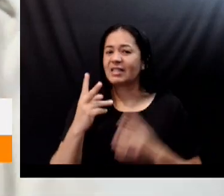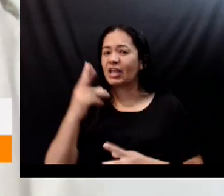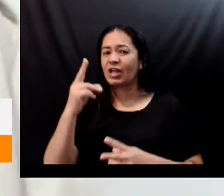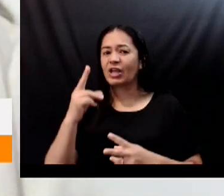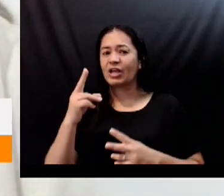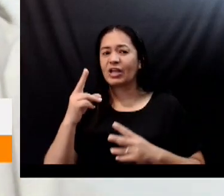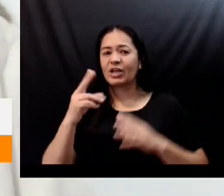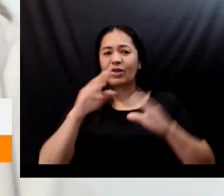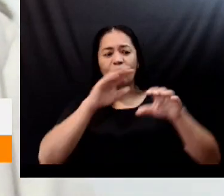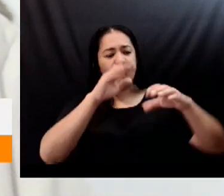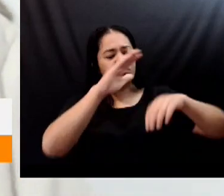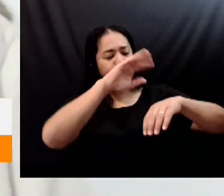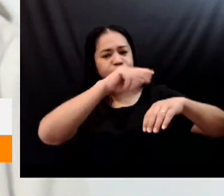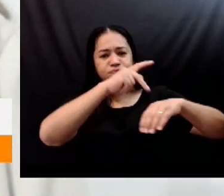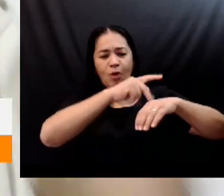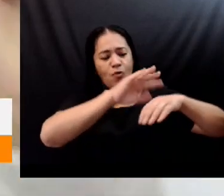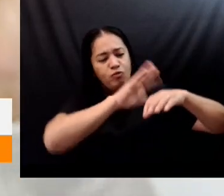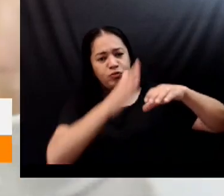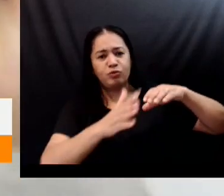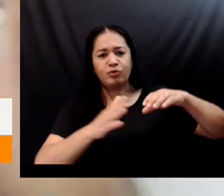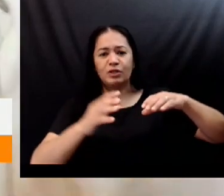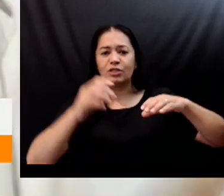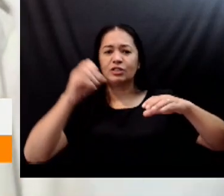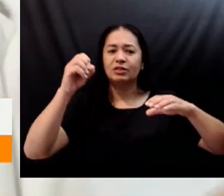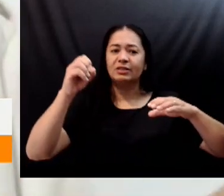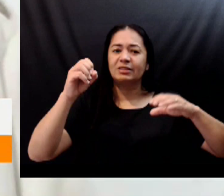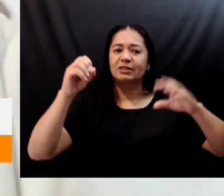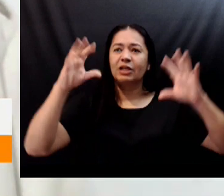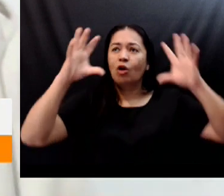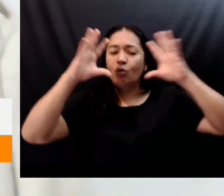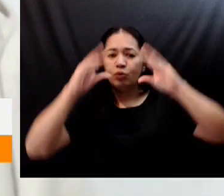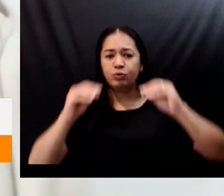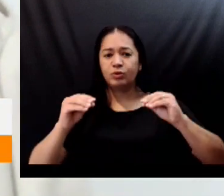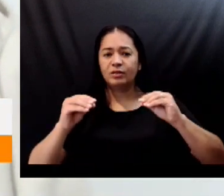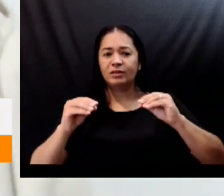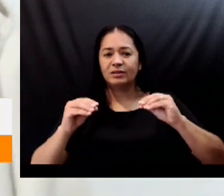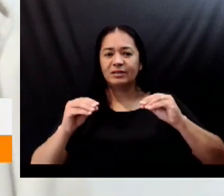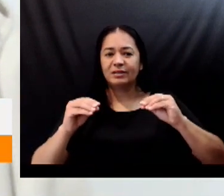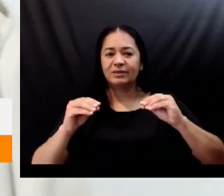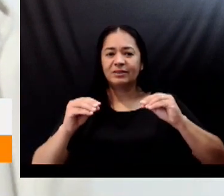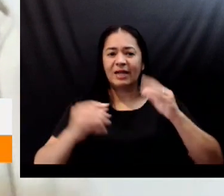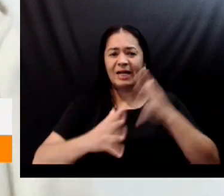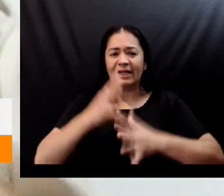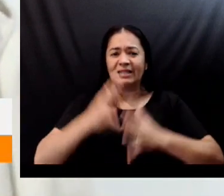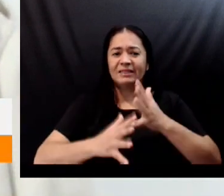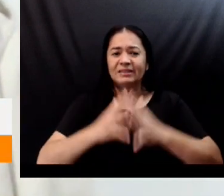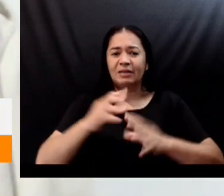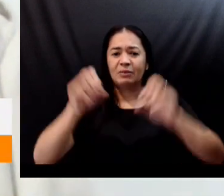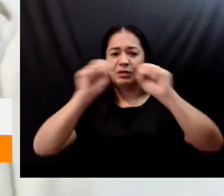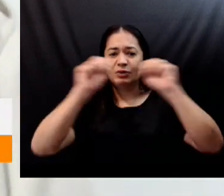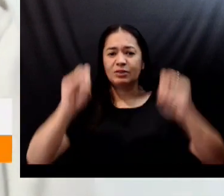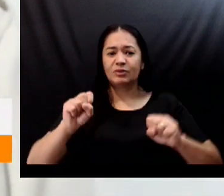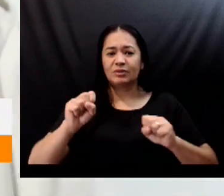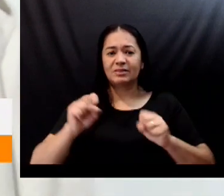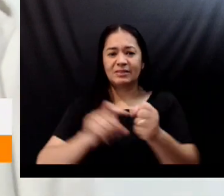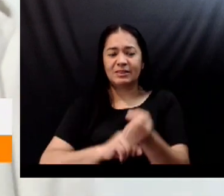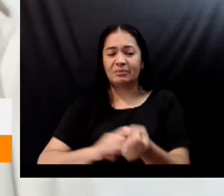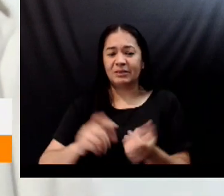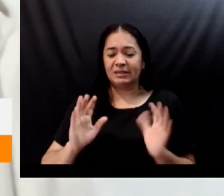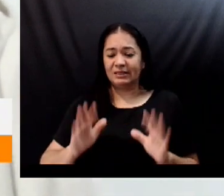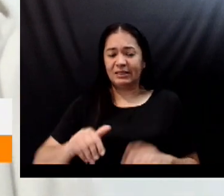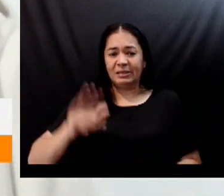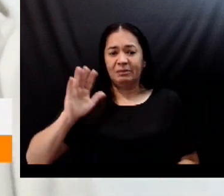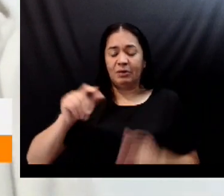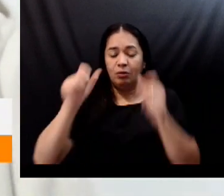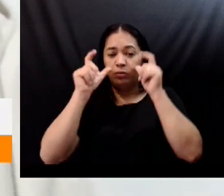entreaberta, apaga esse monte de luz branca que atrapalha o seu sistema nervoso central, ele está te deixando mais alerta. Quem